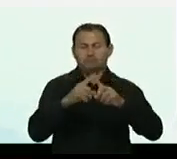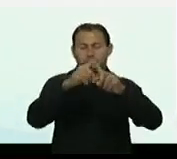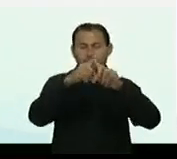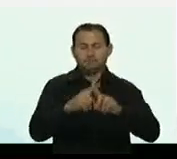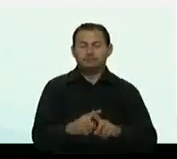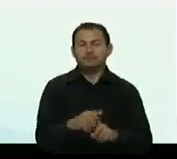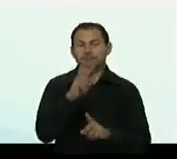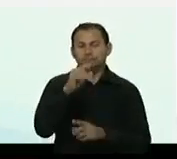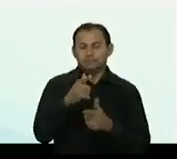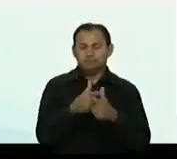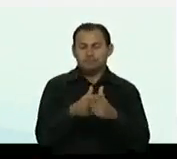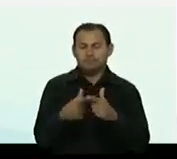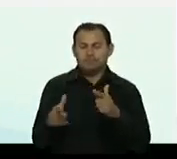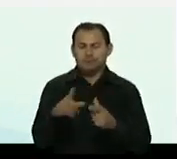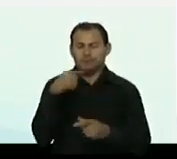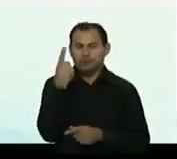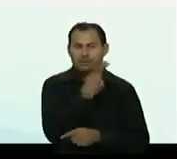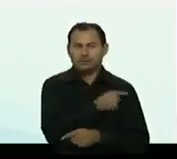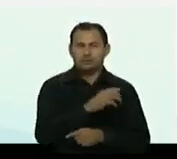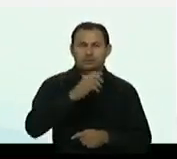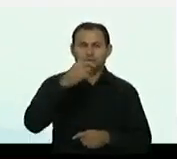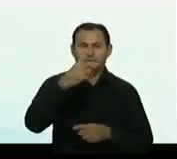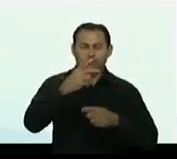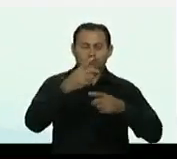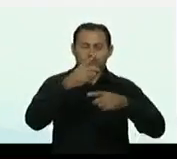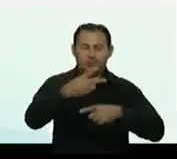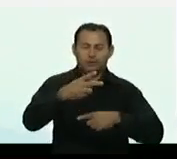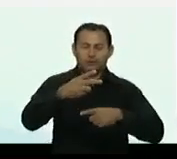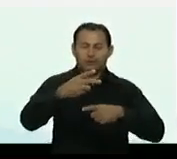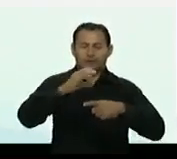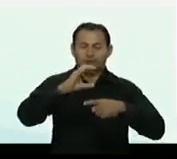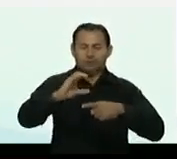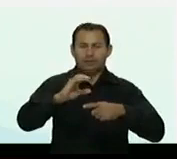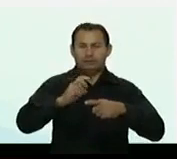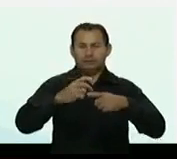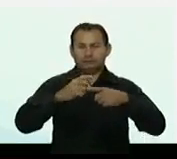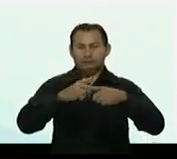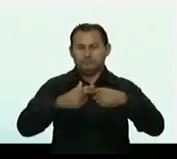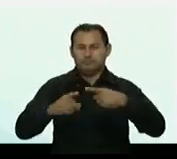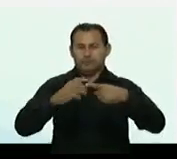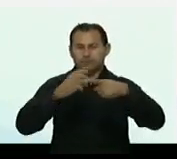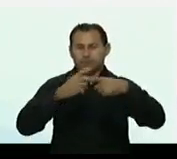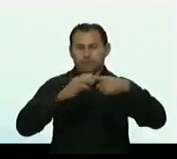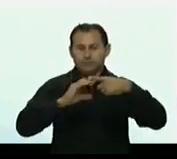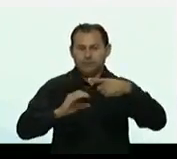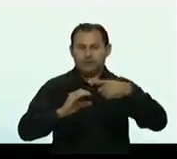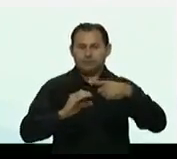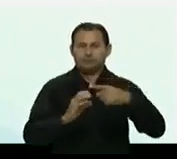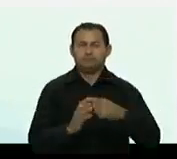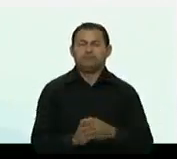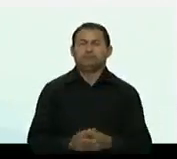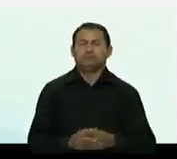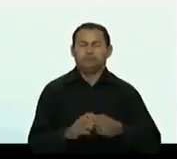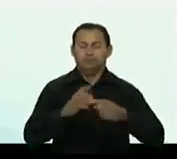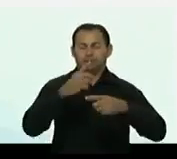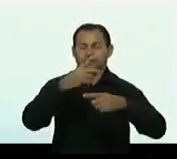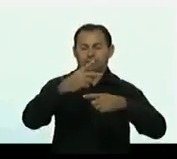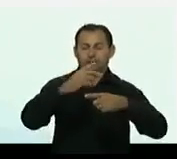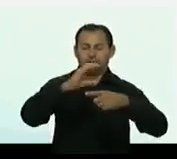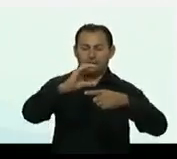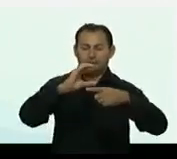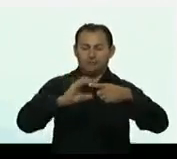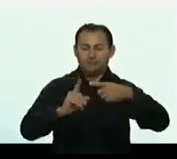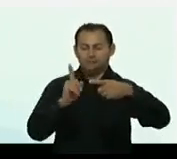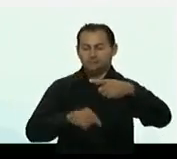multiplicando, então ele vai dividir o nosso 2c. Então, realizando essa divisão, nós teremos 2c com c, vai ter só o